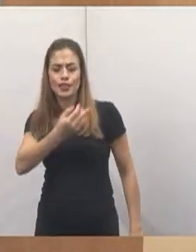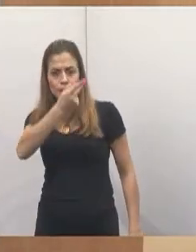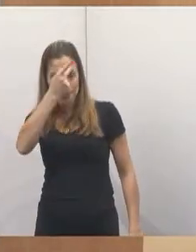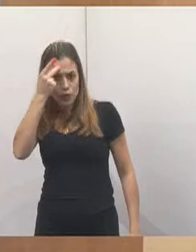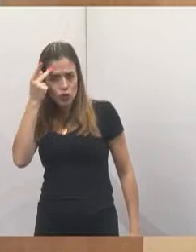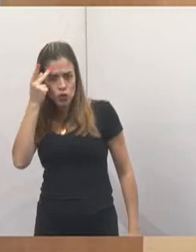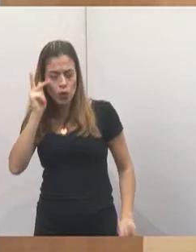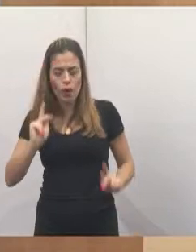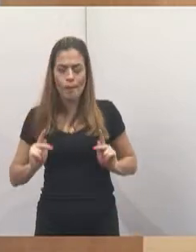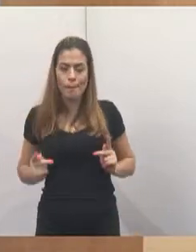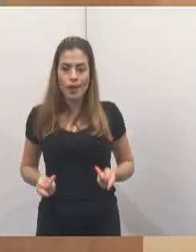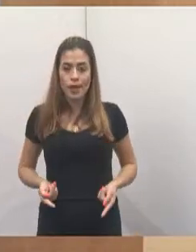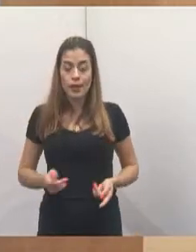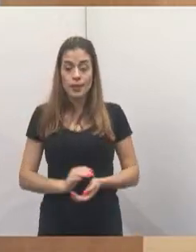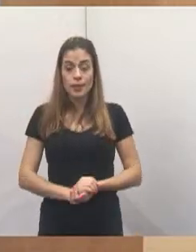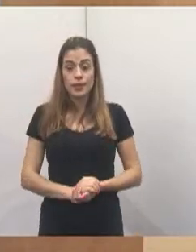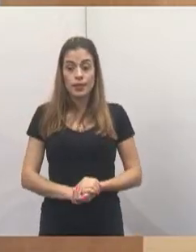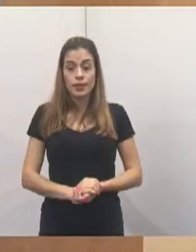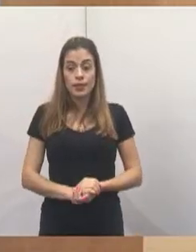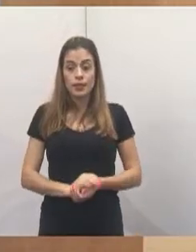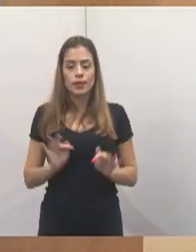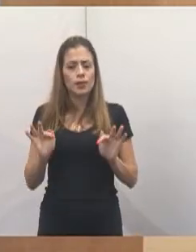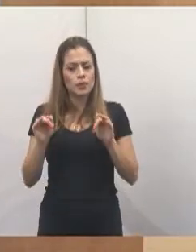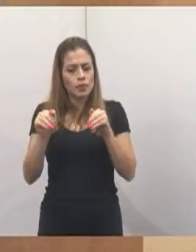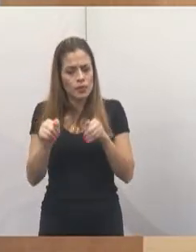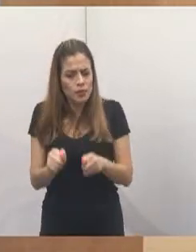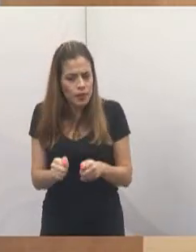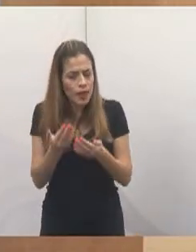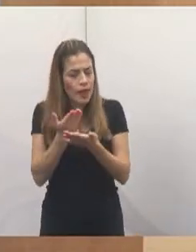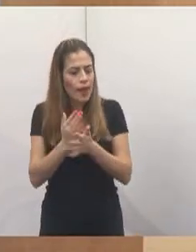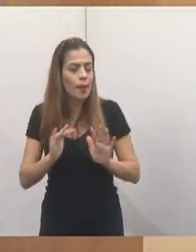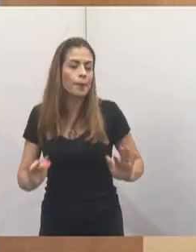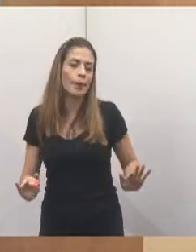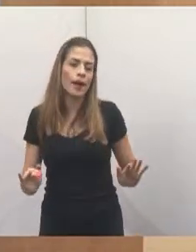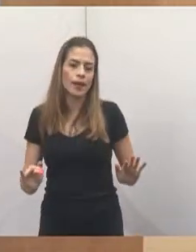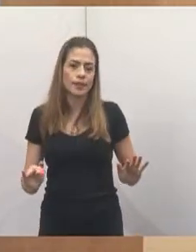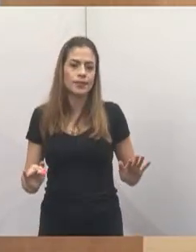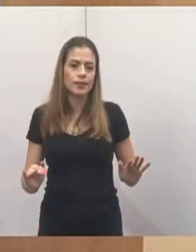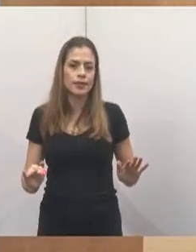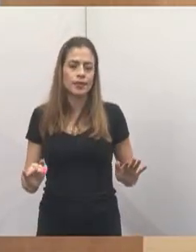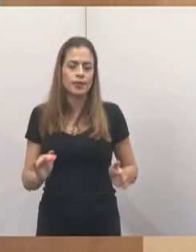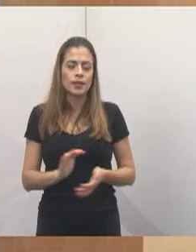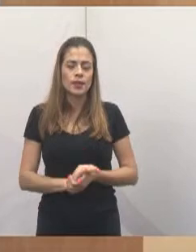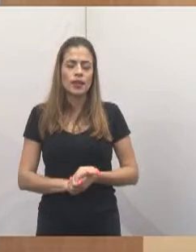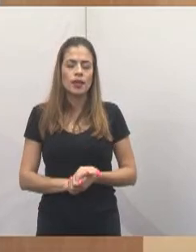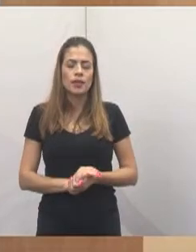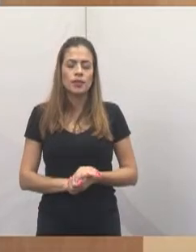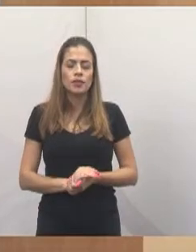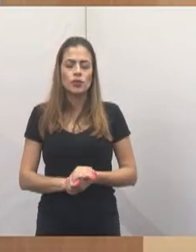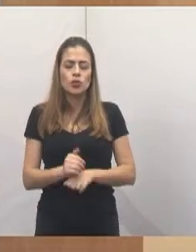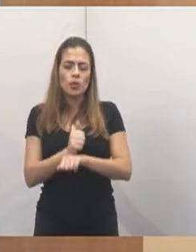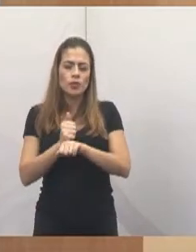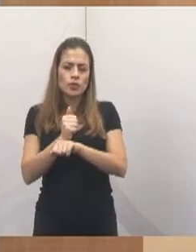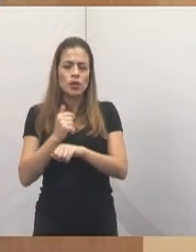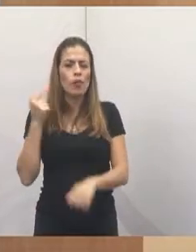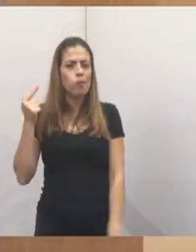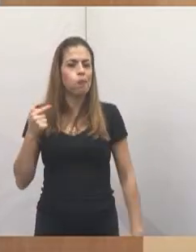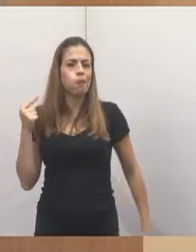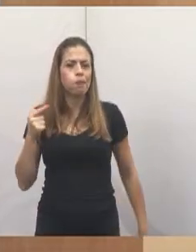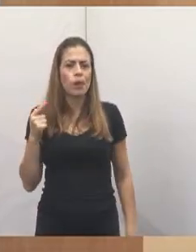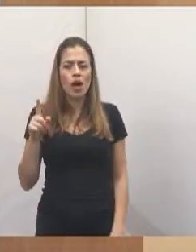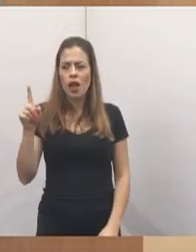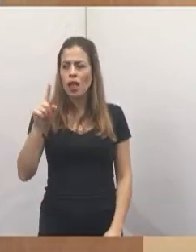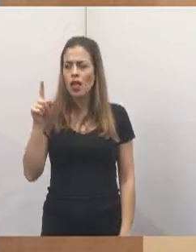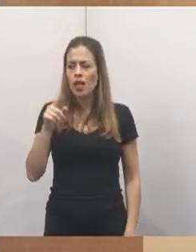na verdade, quando estivermos encerrando a nossa vida, encerrando a advocacia, o que vai nos lembrar não são os